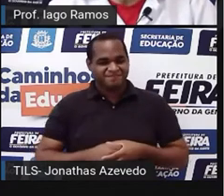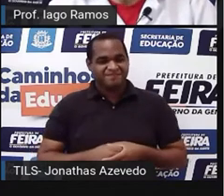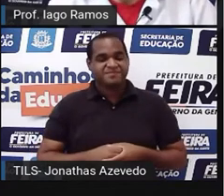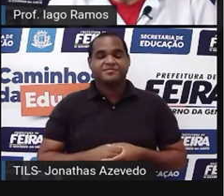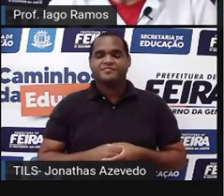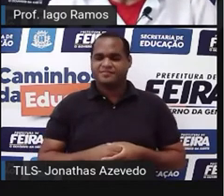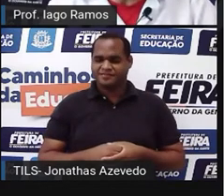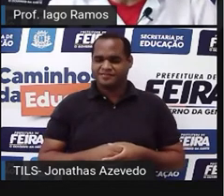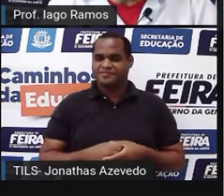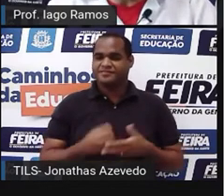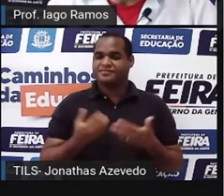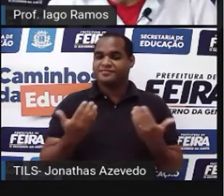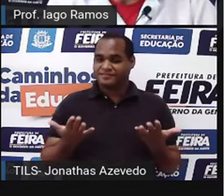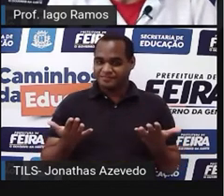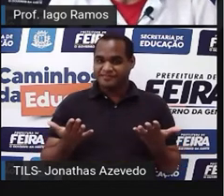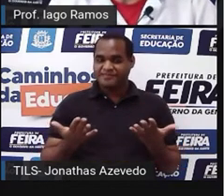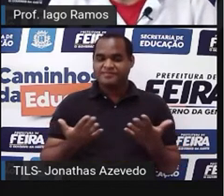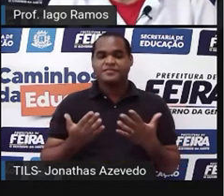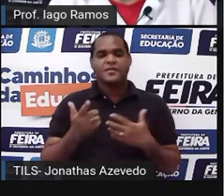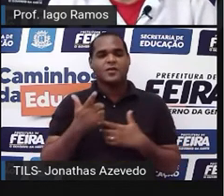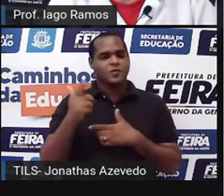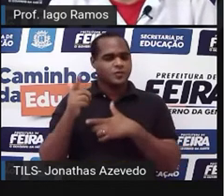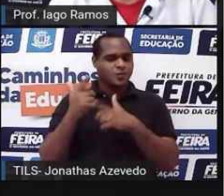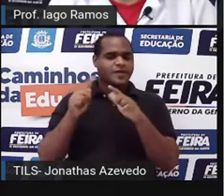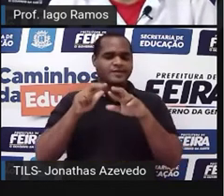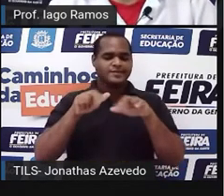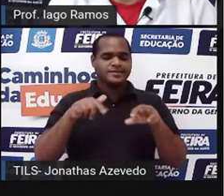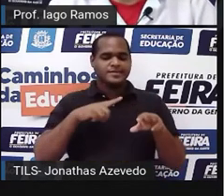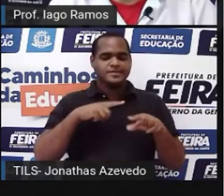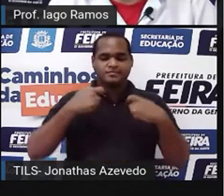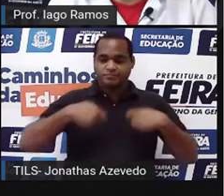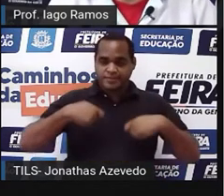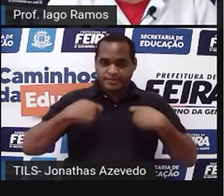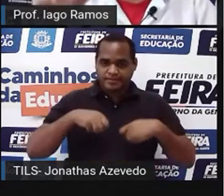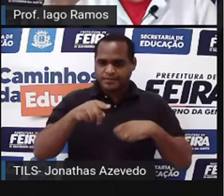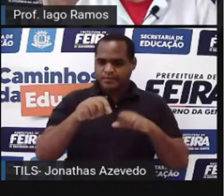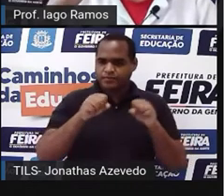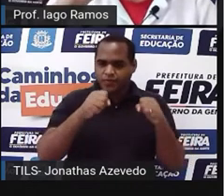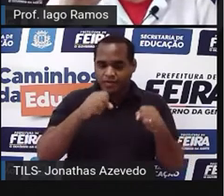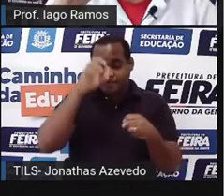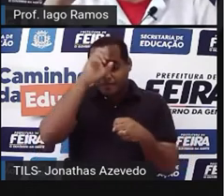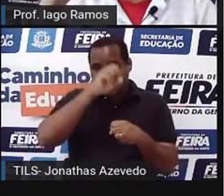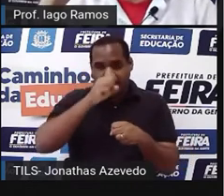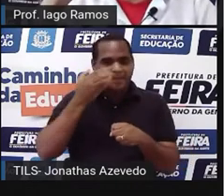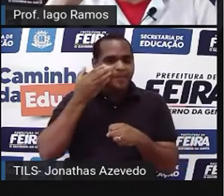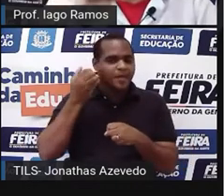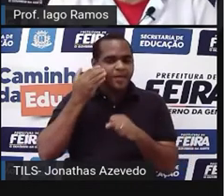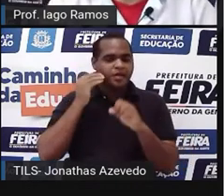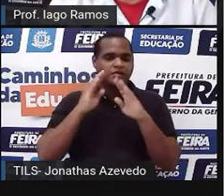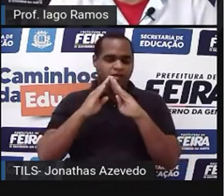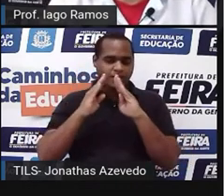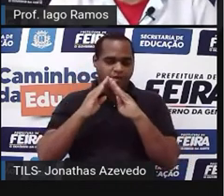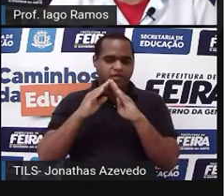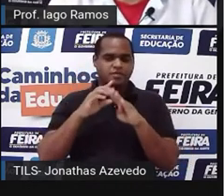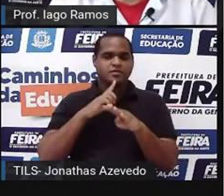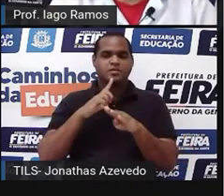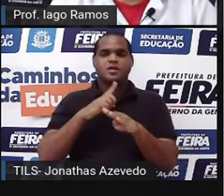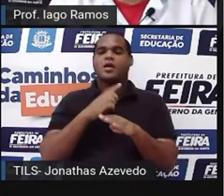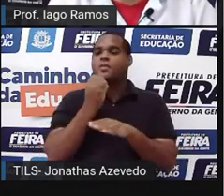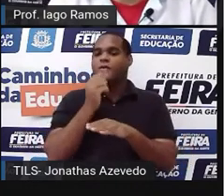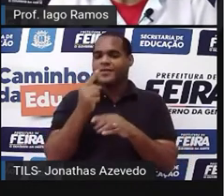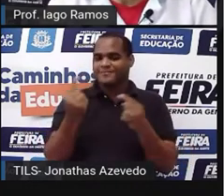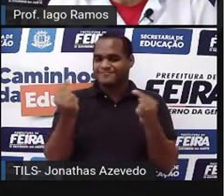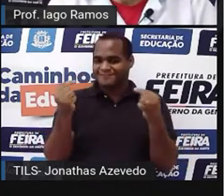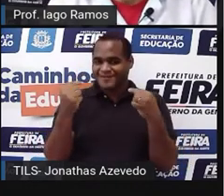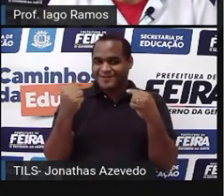bom? E aí, outra coisa que a gente precisa aprender, a gente está aprendendo em casa, você está me vendo aí do outro